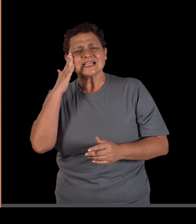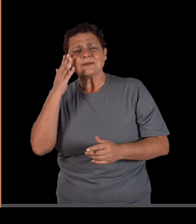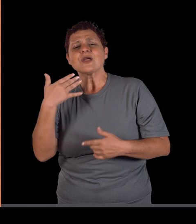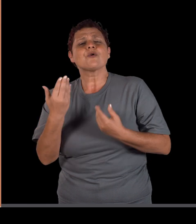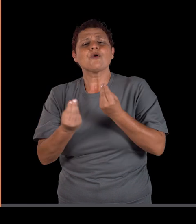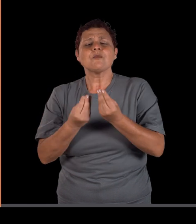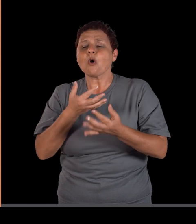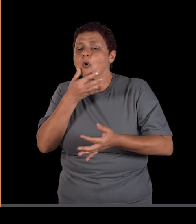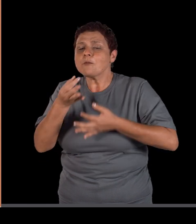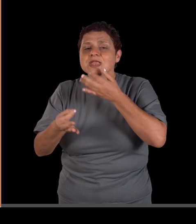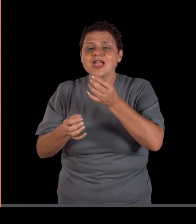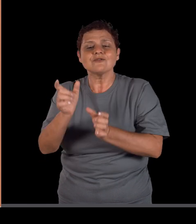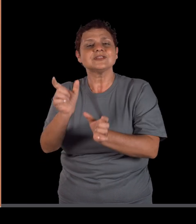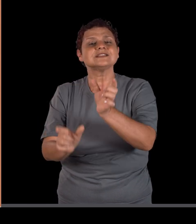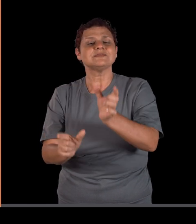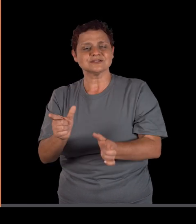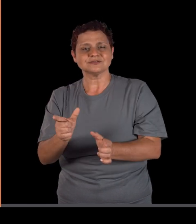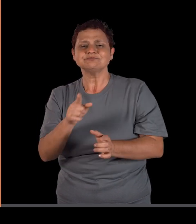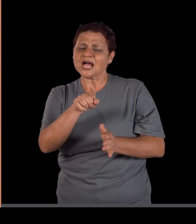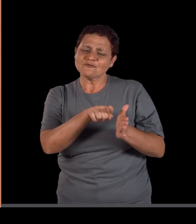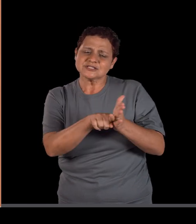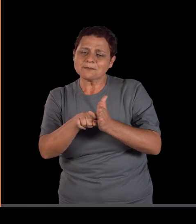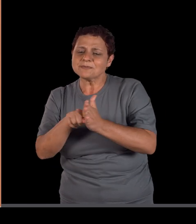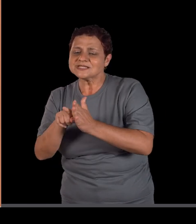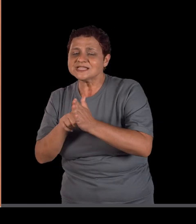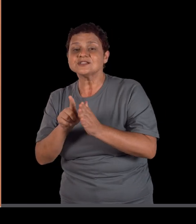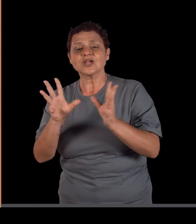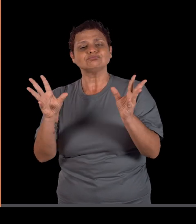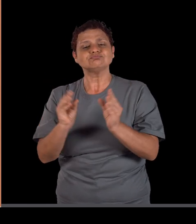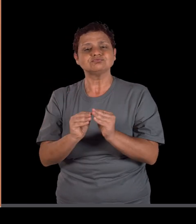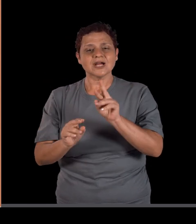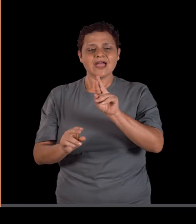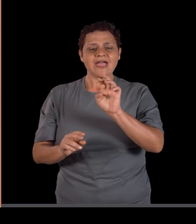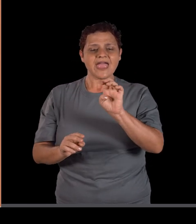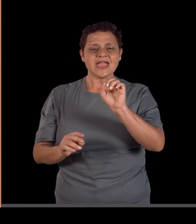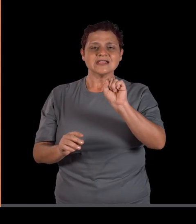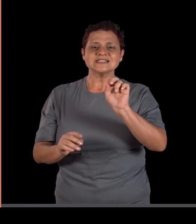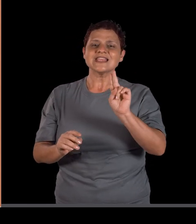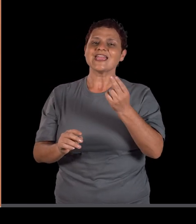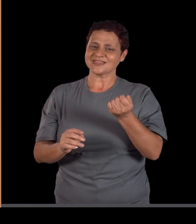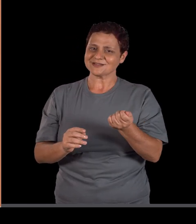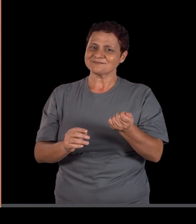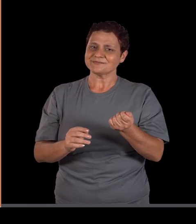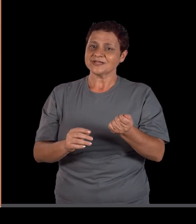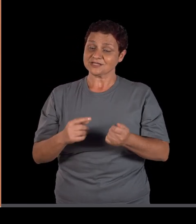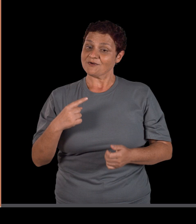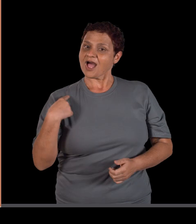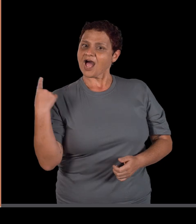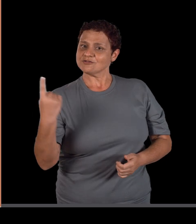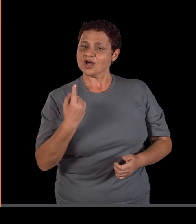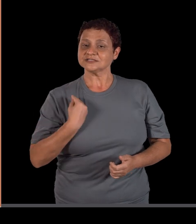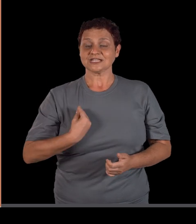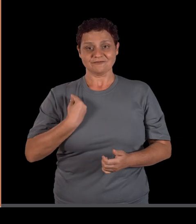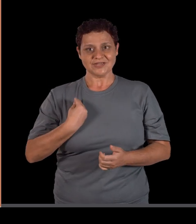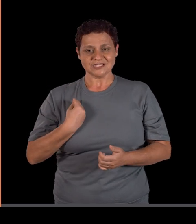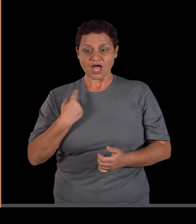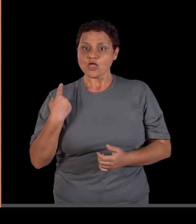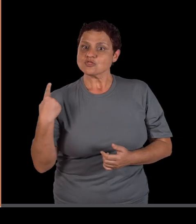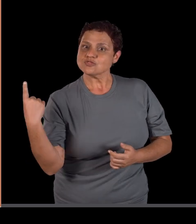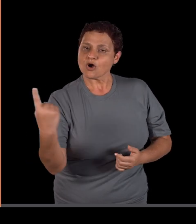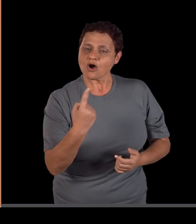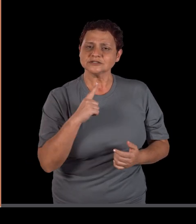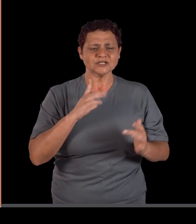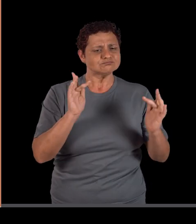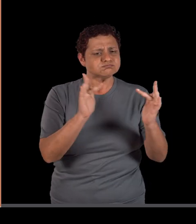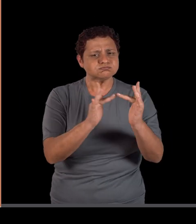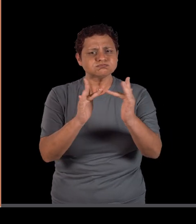essa série antes de começar a assistir, você vai procurar resenhas, por exemplo. Então, a nossa vida,